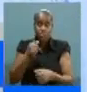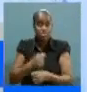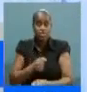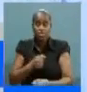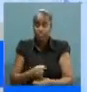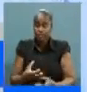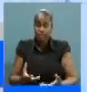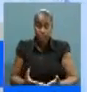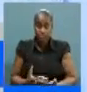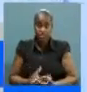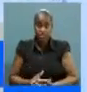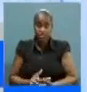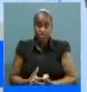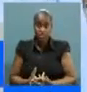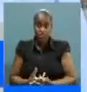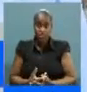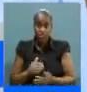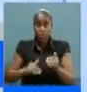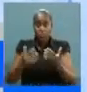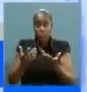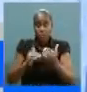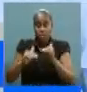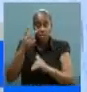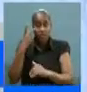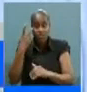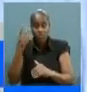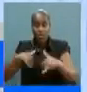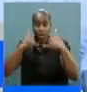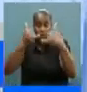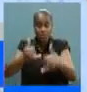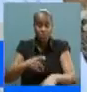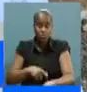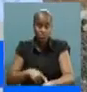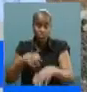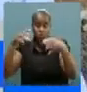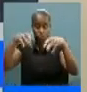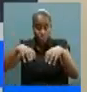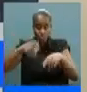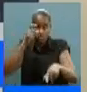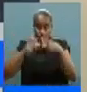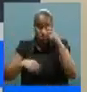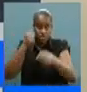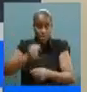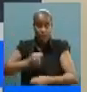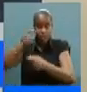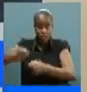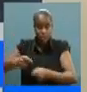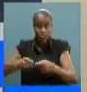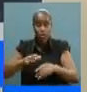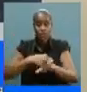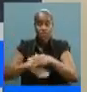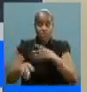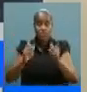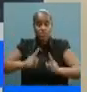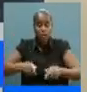exploração, uma sobrevida após o período de chuvas para o agricultor. Ao fazer a abertura da formação,